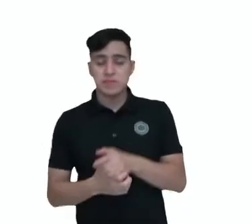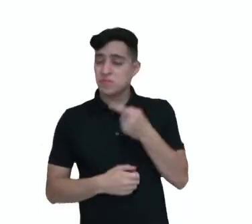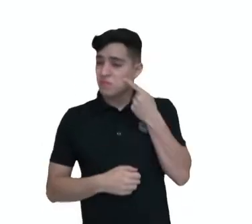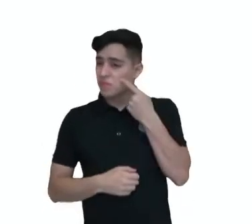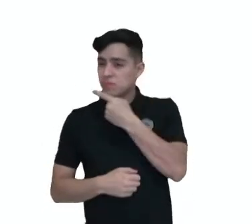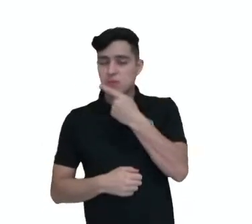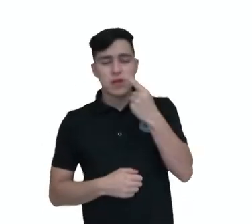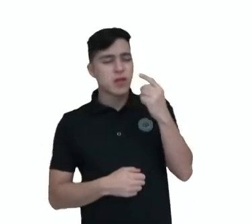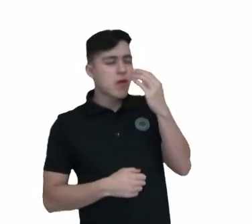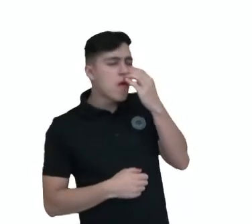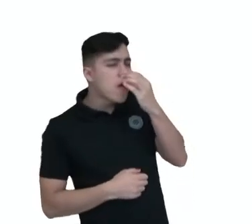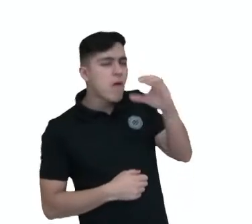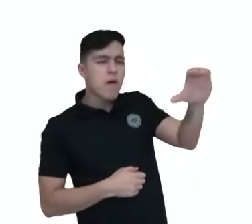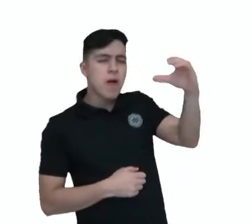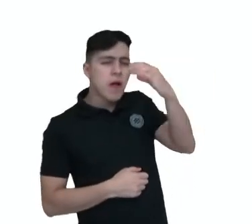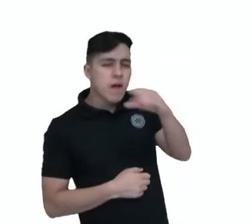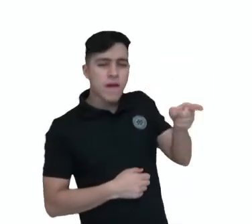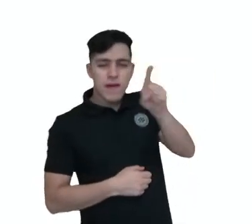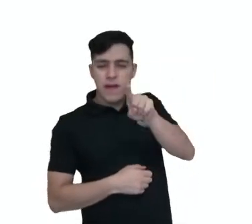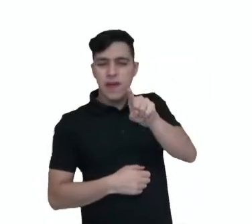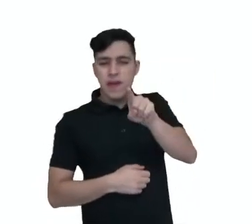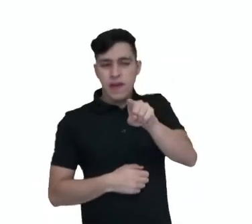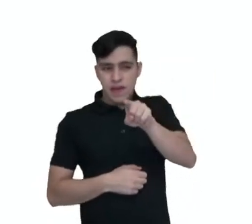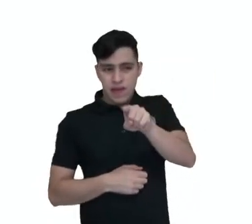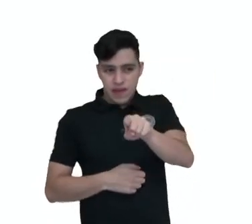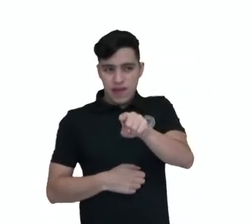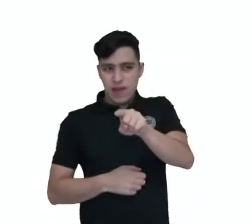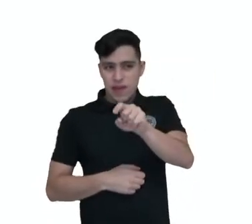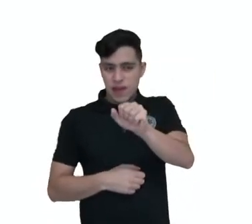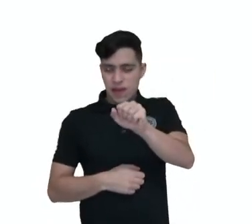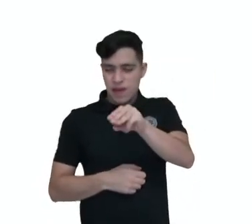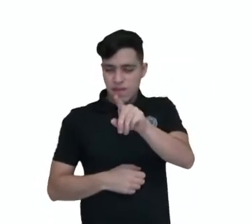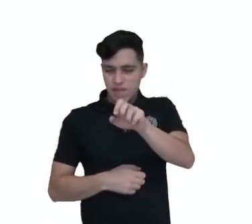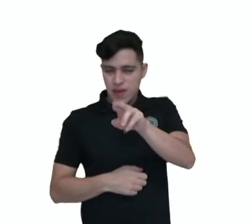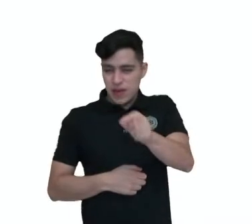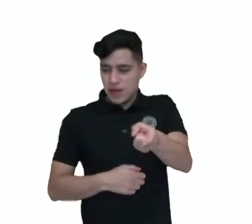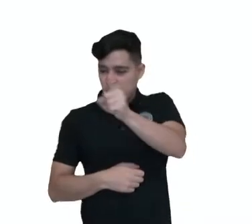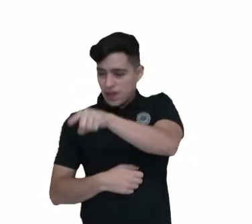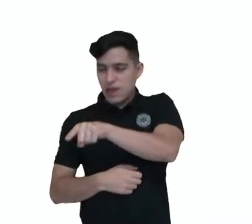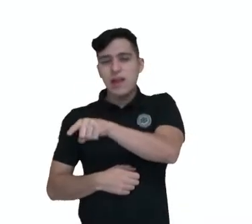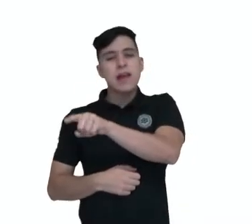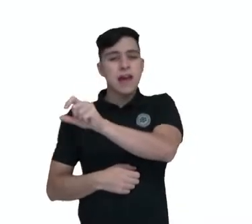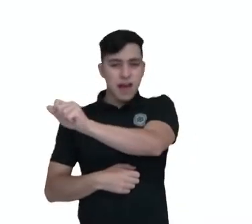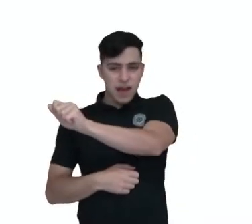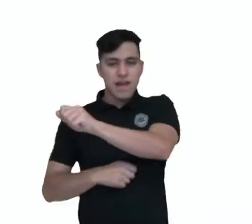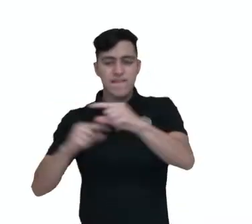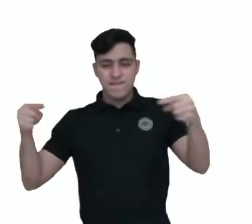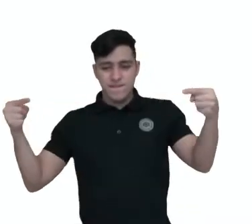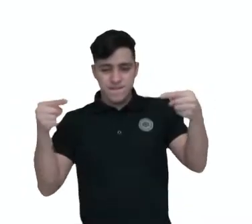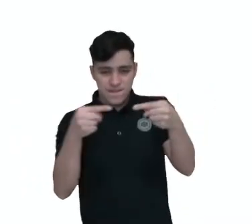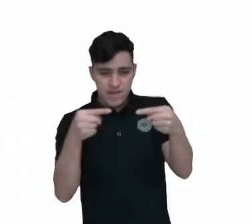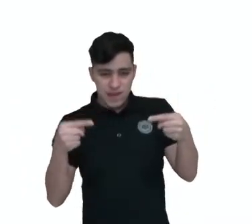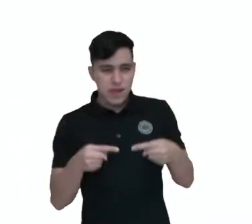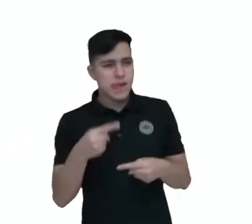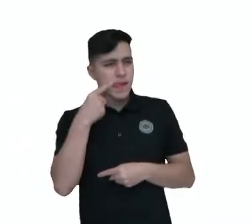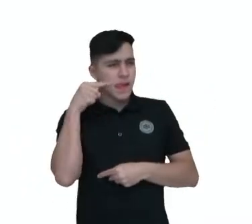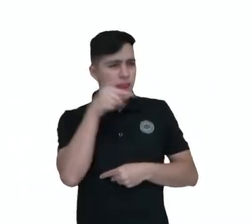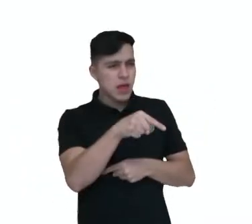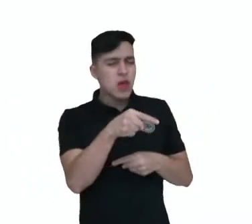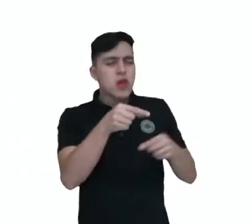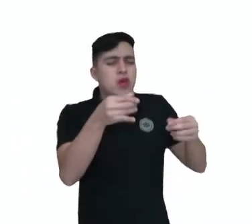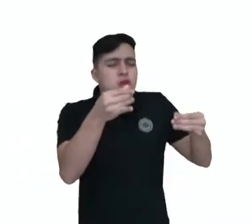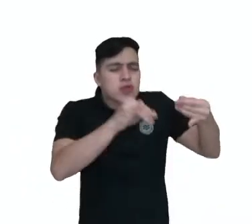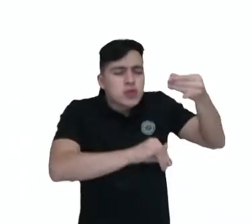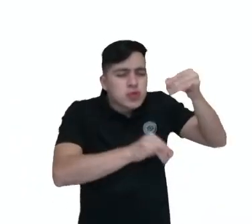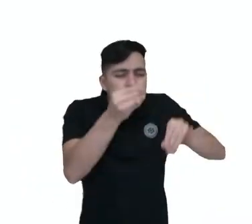medida ampere, letra A como símbolo. Quantidade de substância, mol e mol como